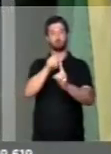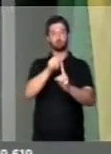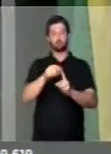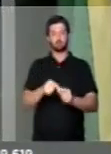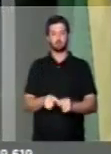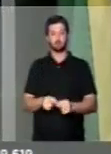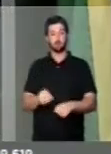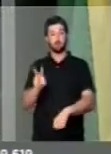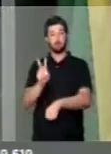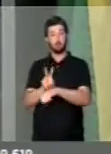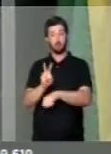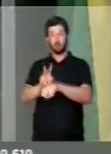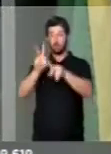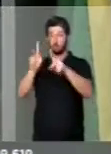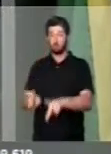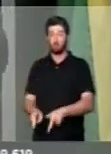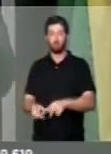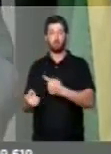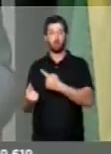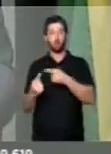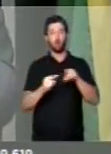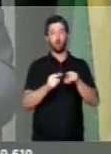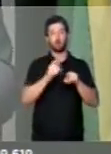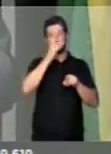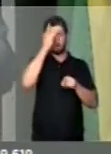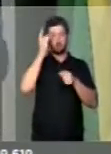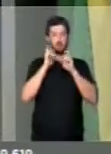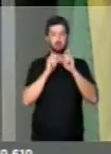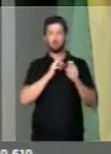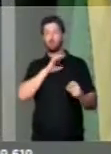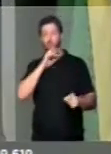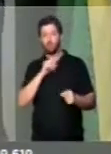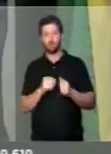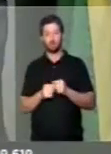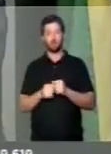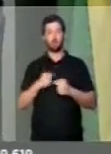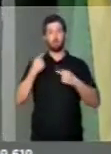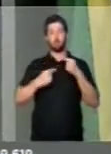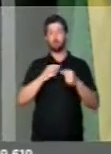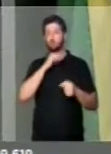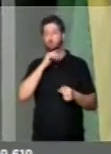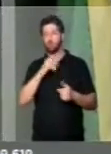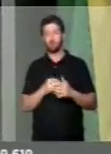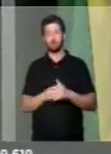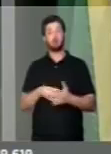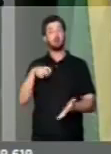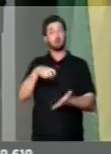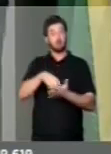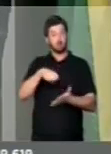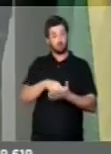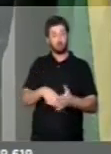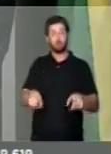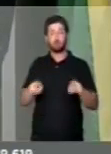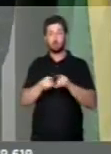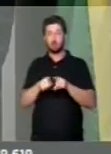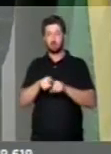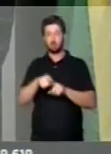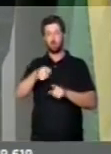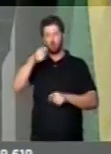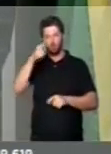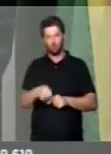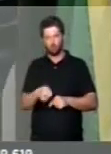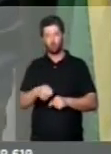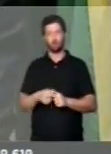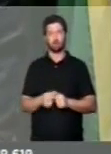que protejam o povo contra maus governantes, contra maus políticos e que puna de maneira dura